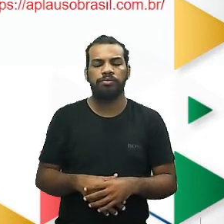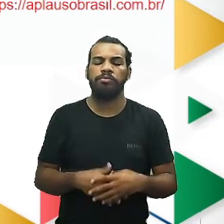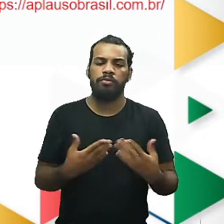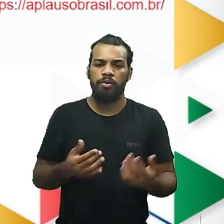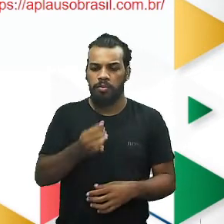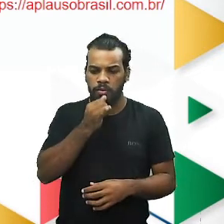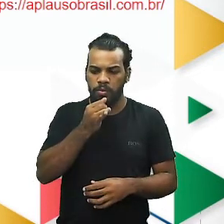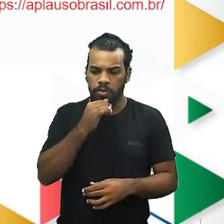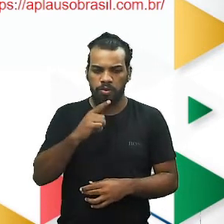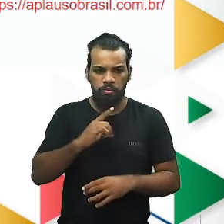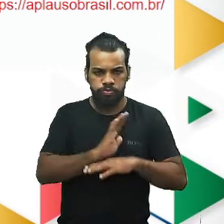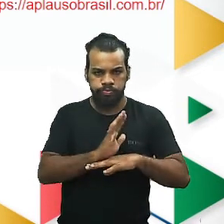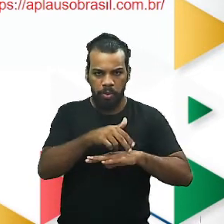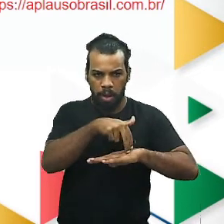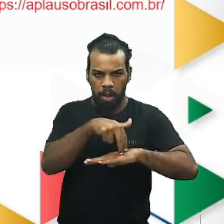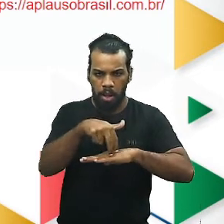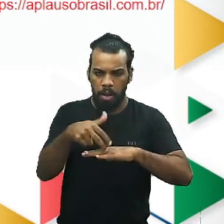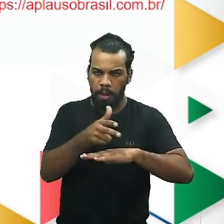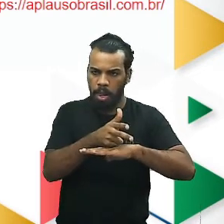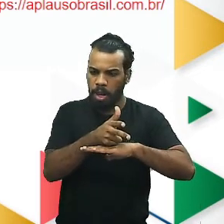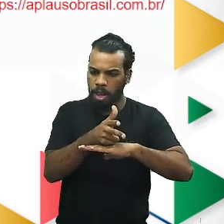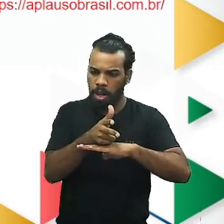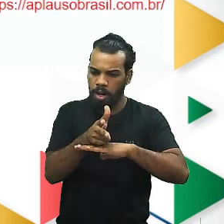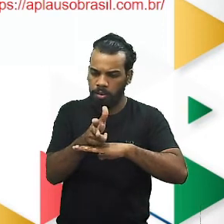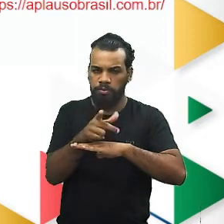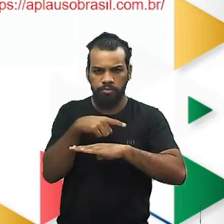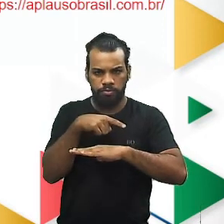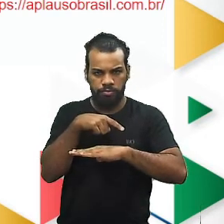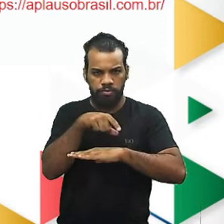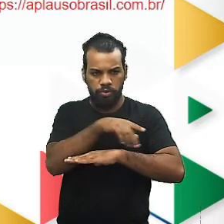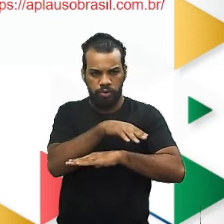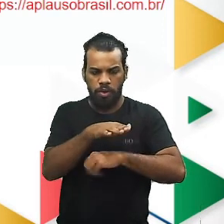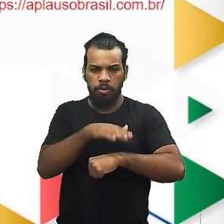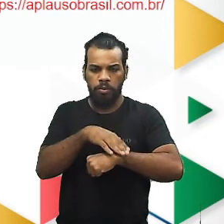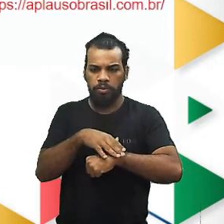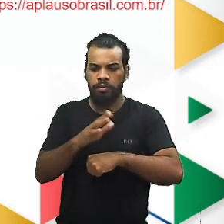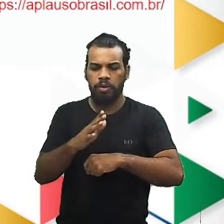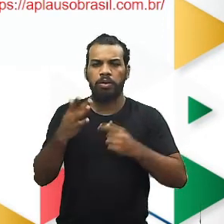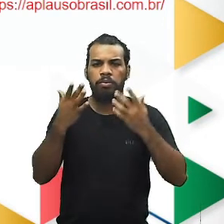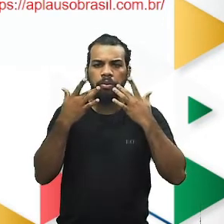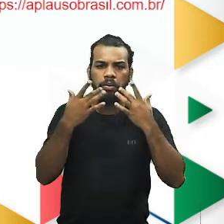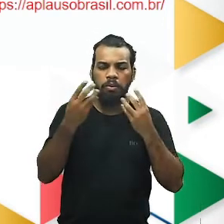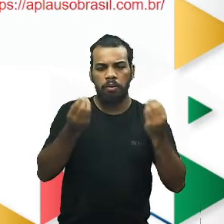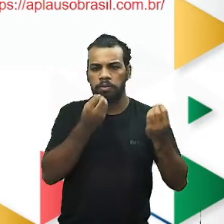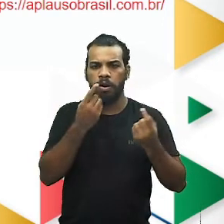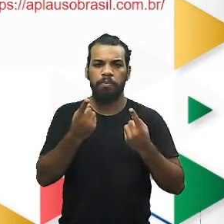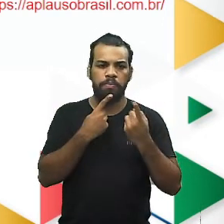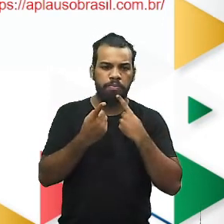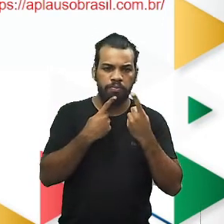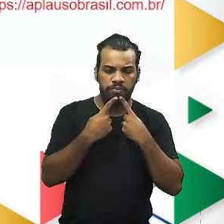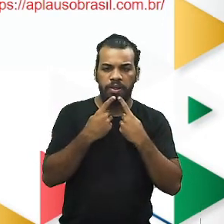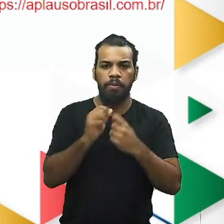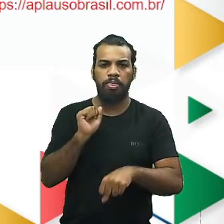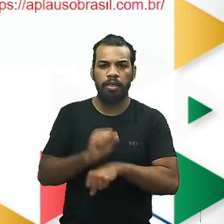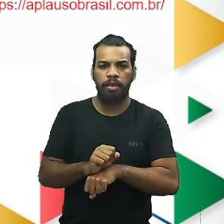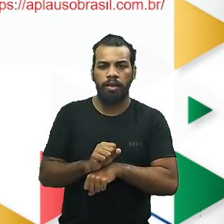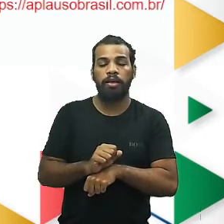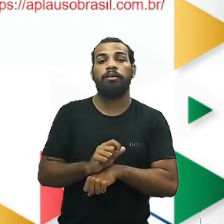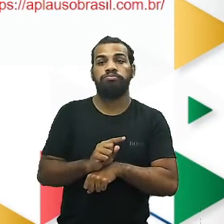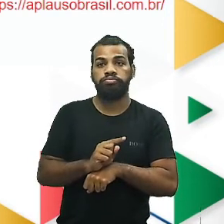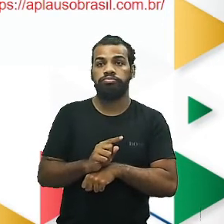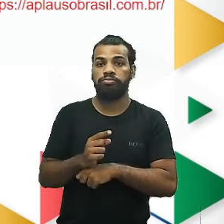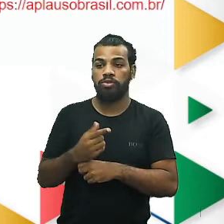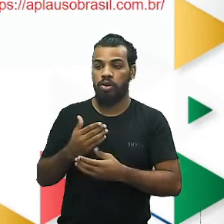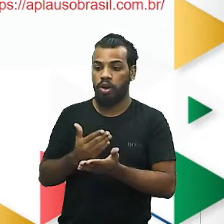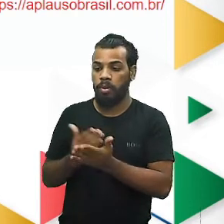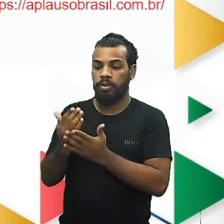cena acontecendo, aí em algum momento os artistas param de falar, de dialogar ou de fazer a cena e começam